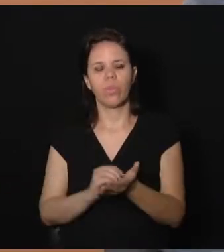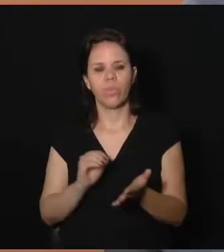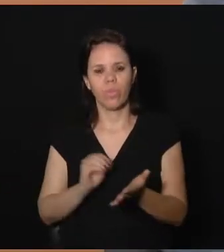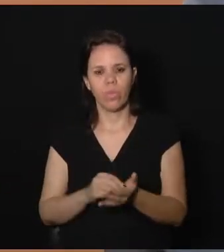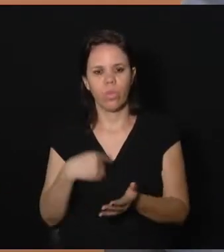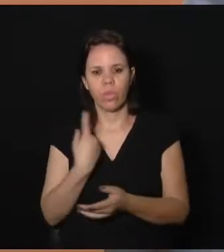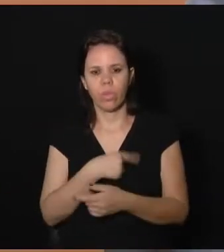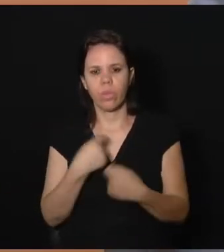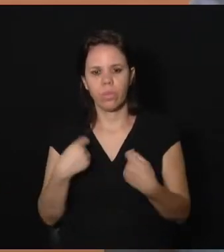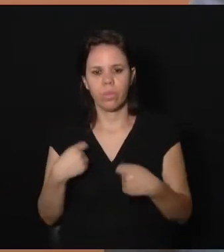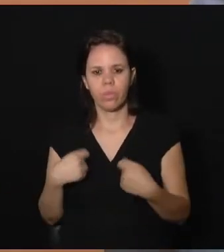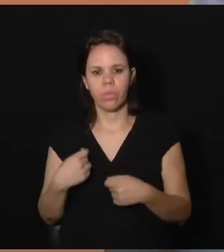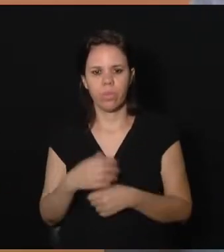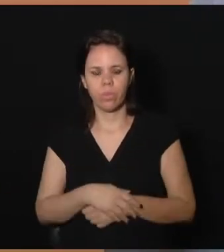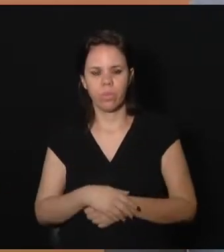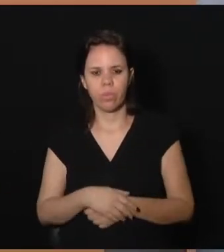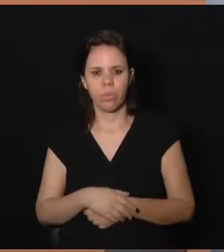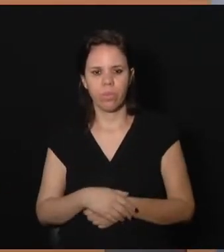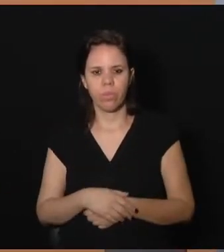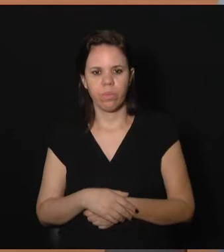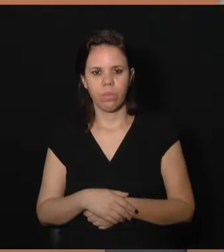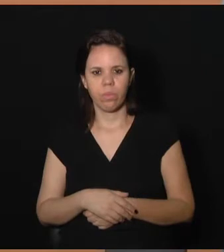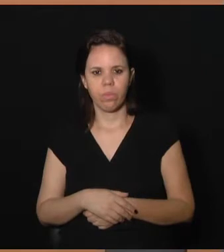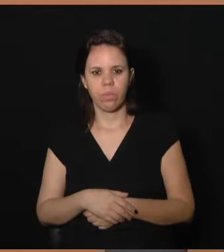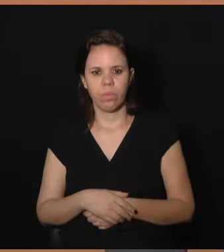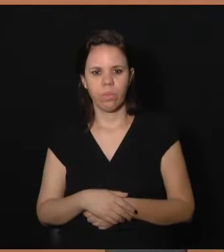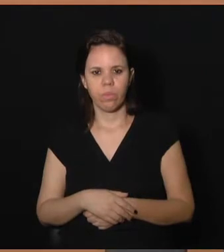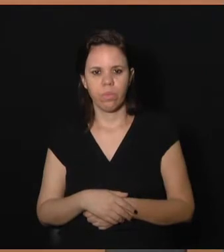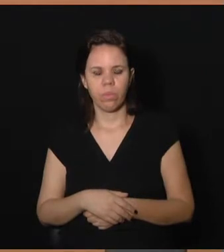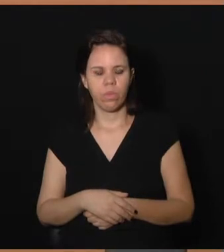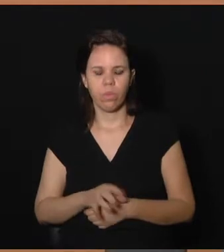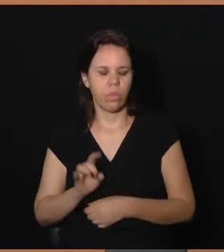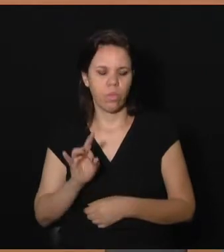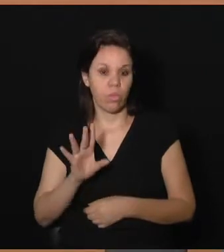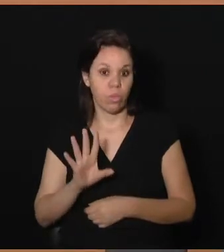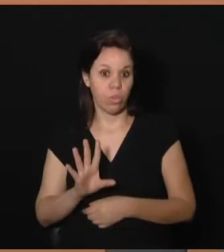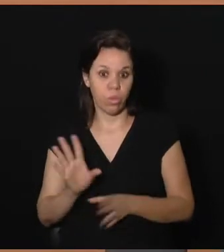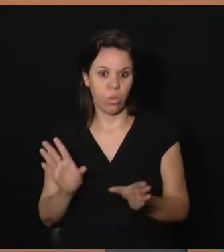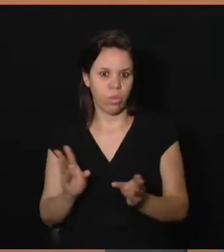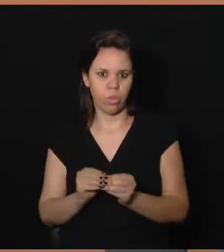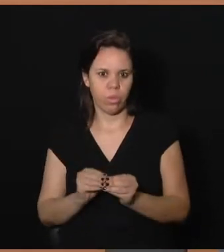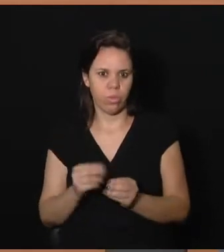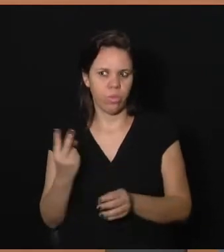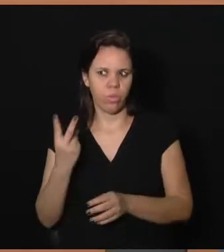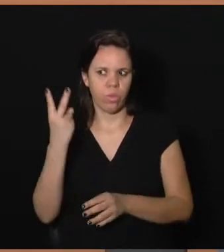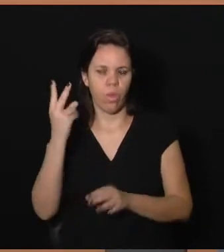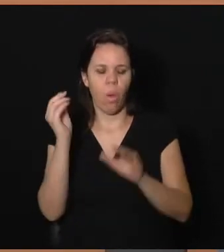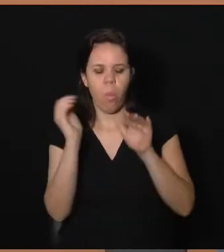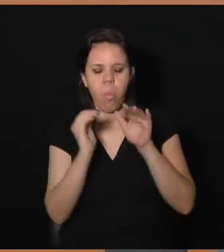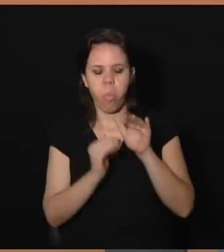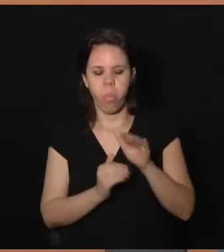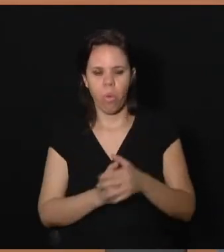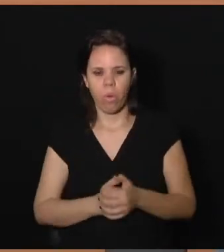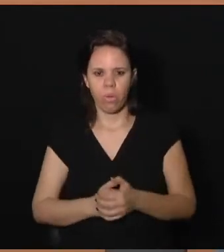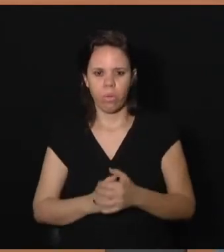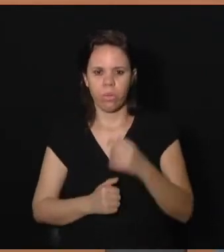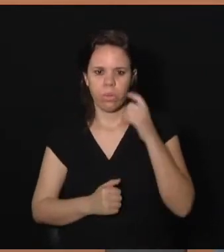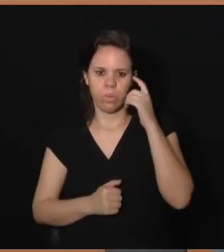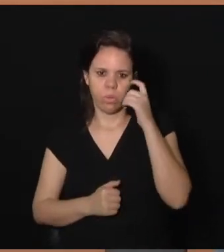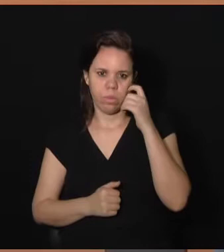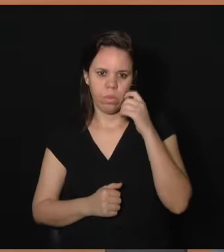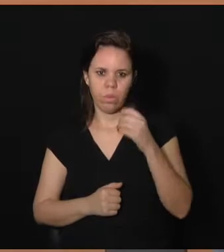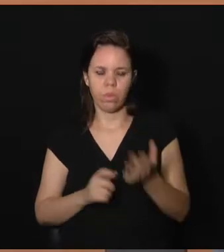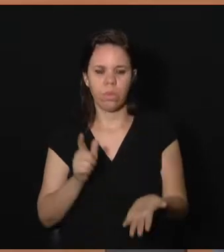gente precisa? Né? E não é só reduzir o valor de armazenagem, da